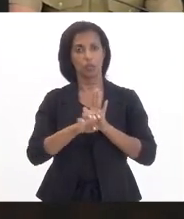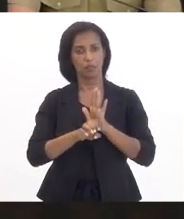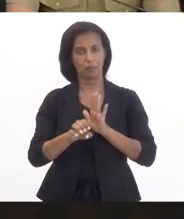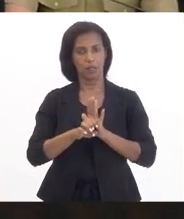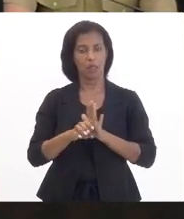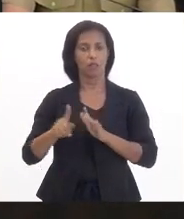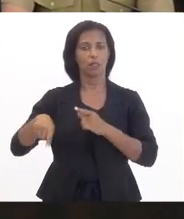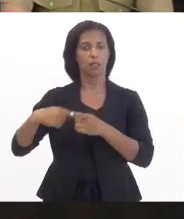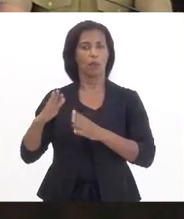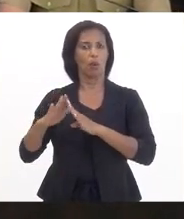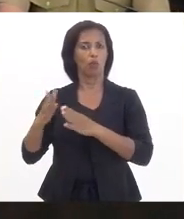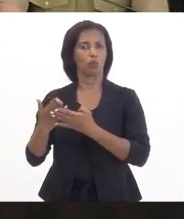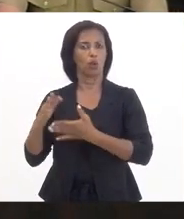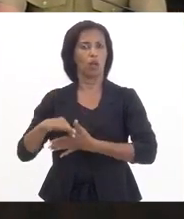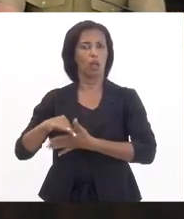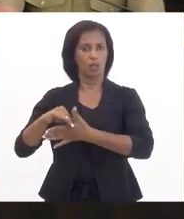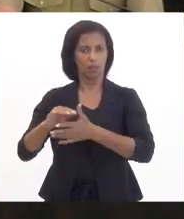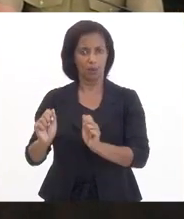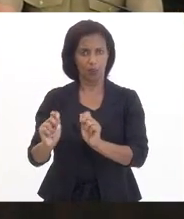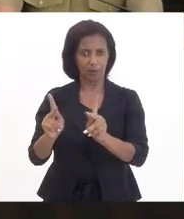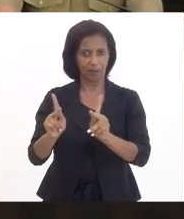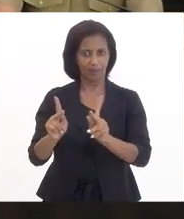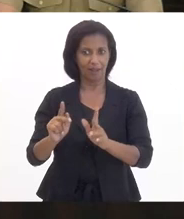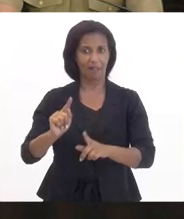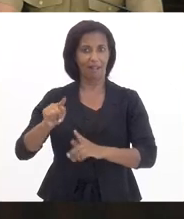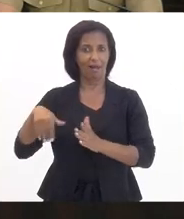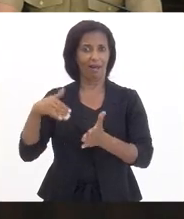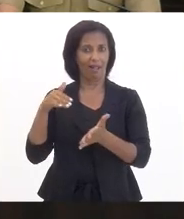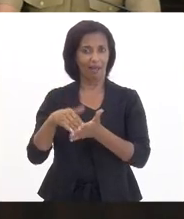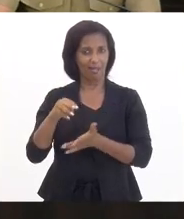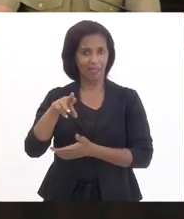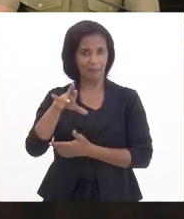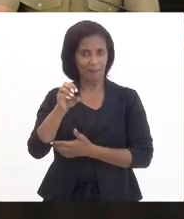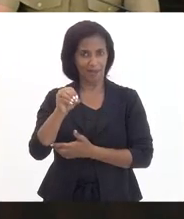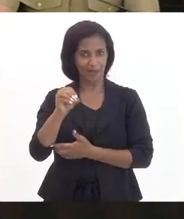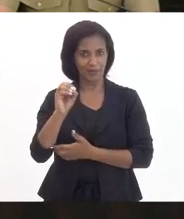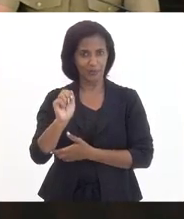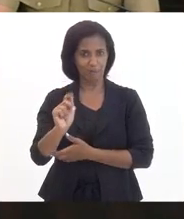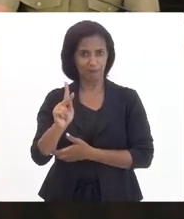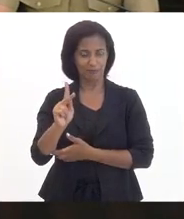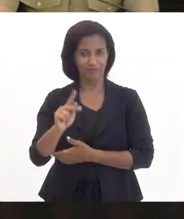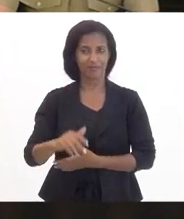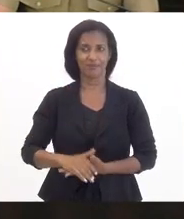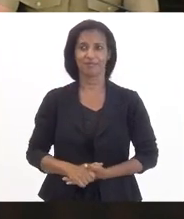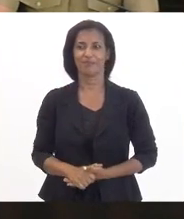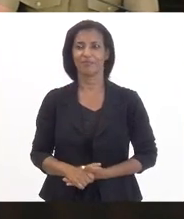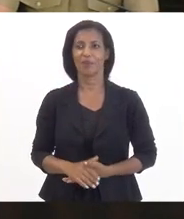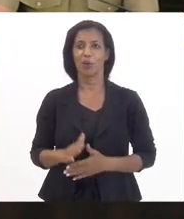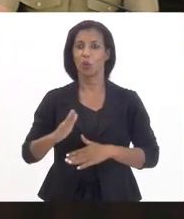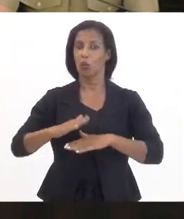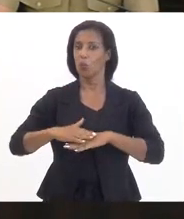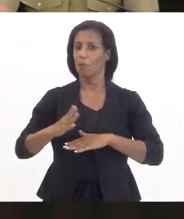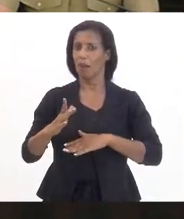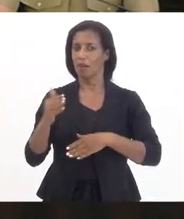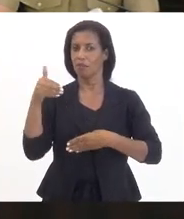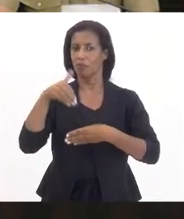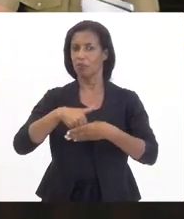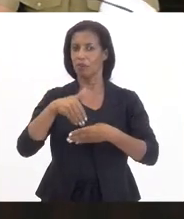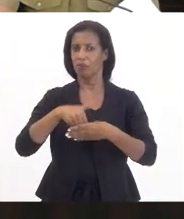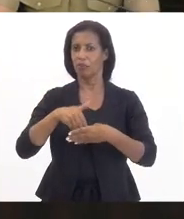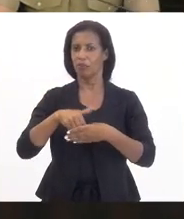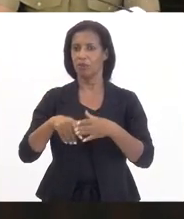colégios de líderes, tá ok? Então, até março, primeira quinzena, no máximo, estaremos votando a